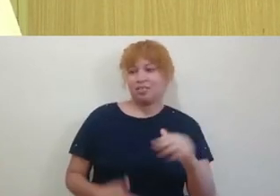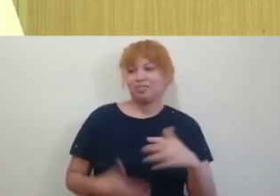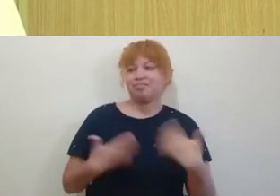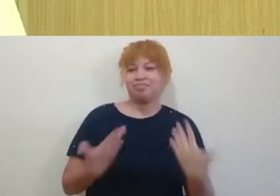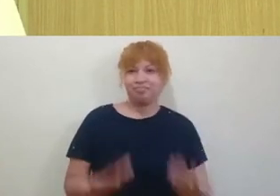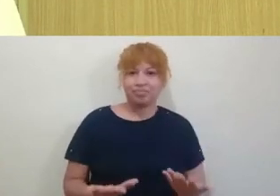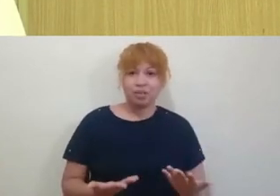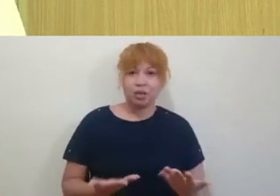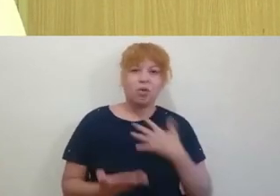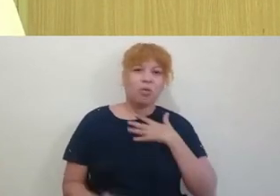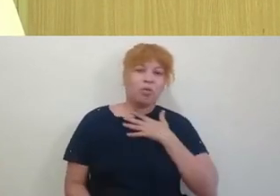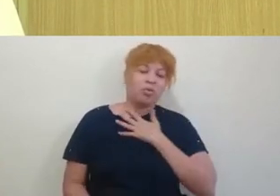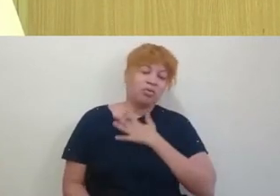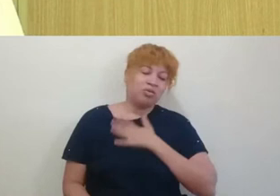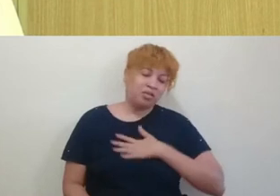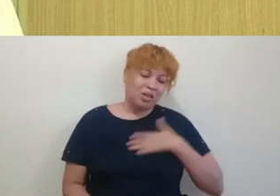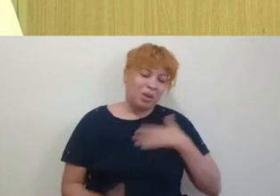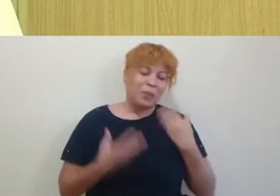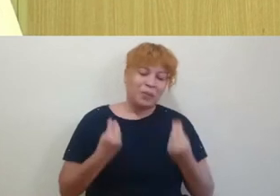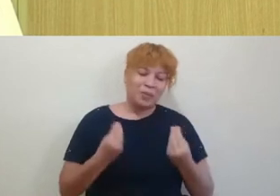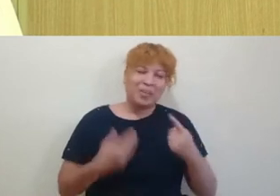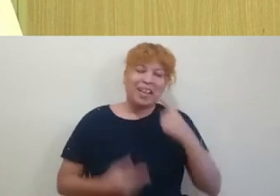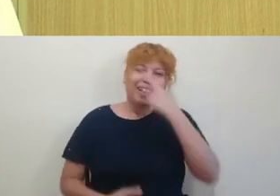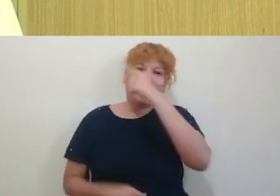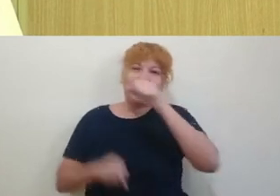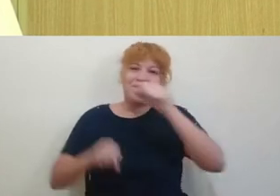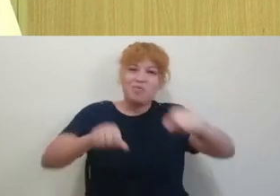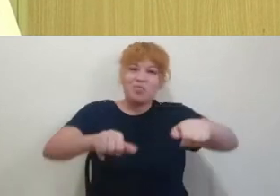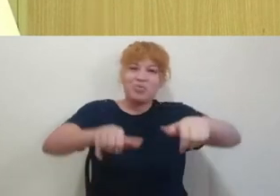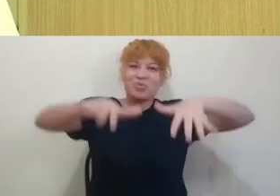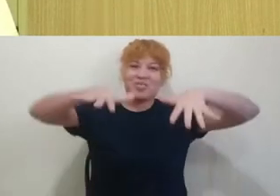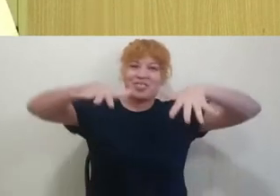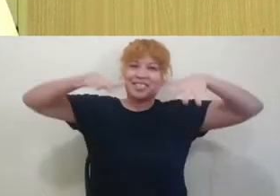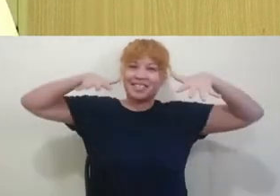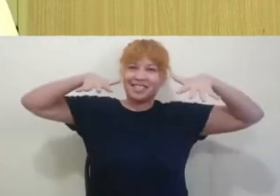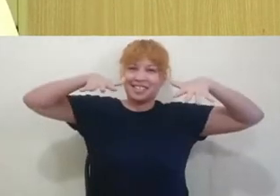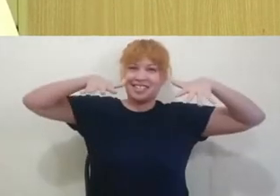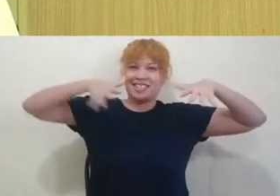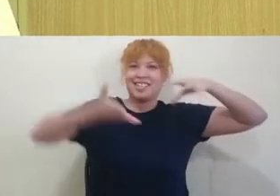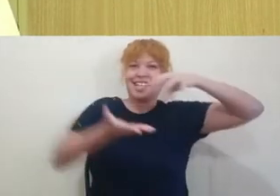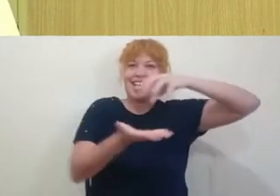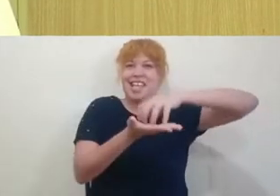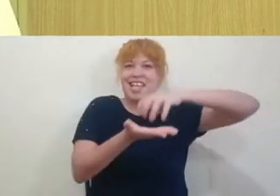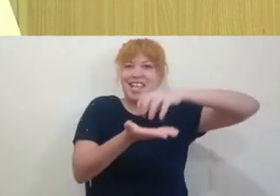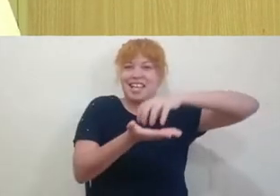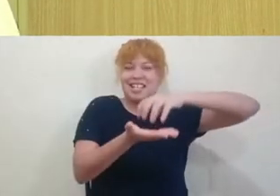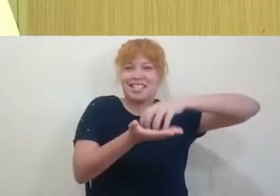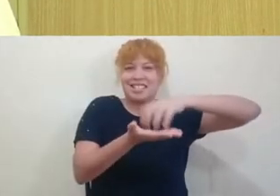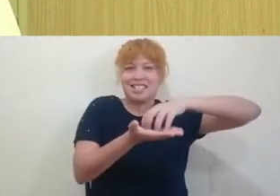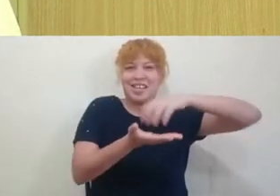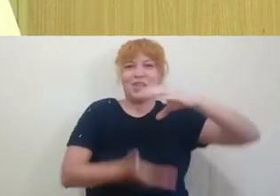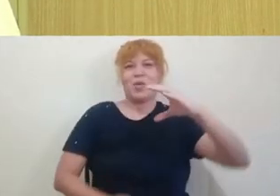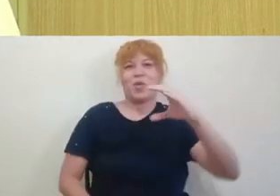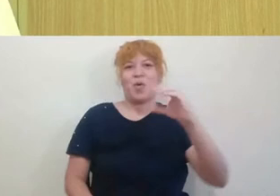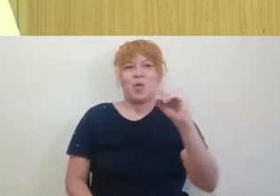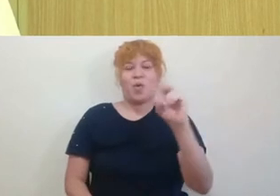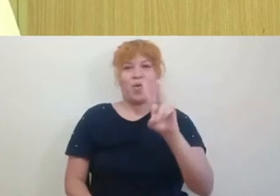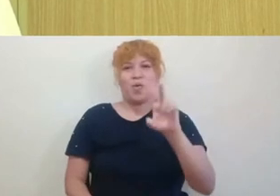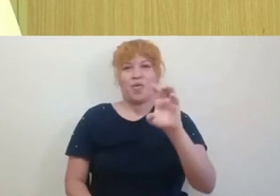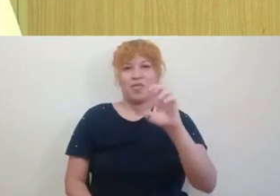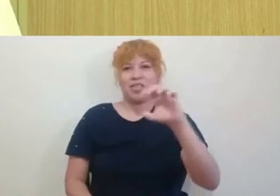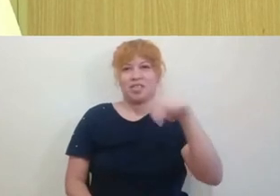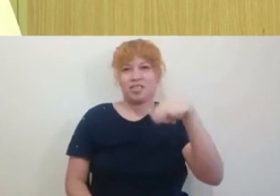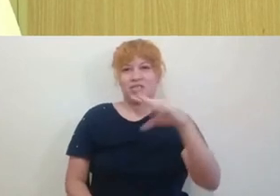continua. E fazendo um parênteses, eu queria externar todo o meu respeito e meus sentimentos aos